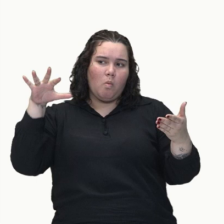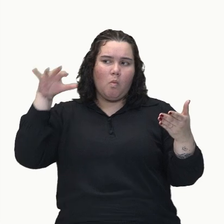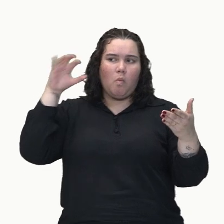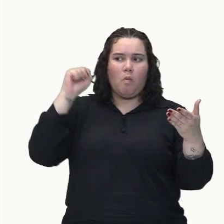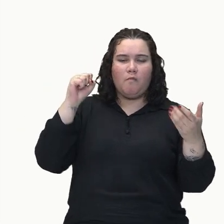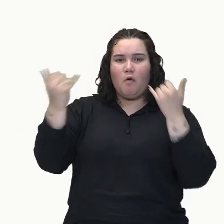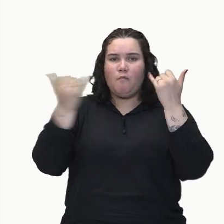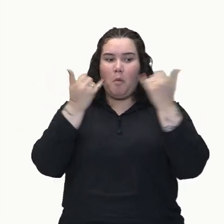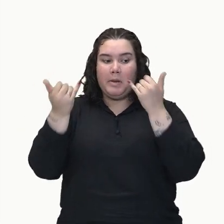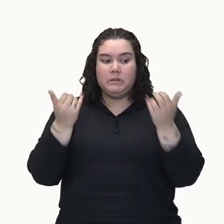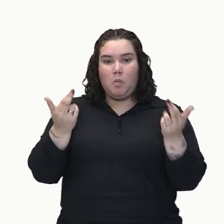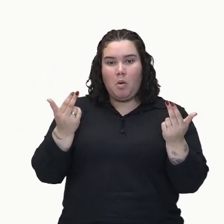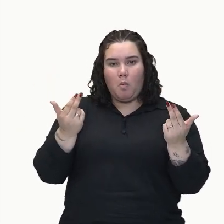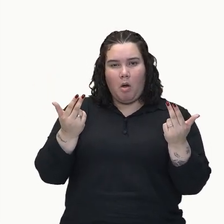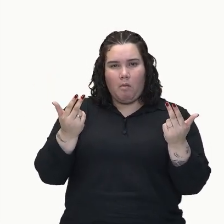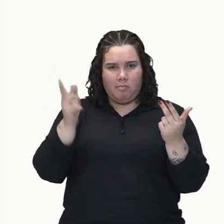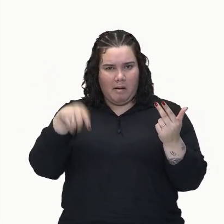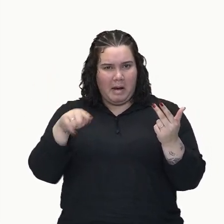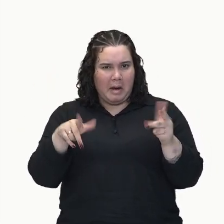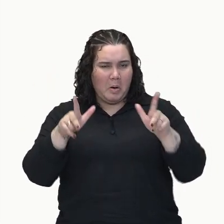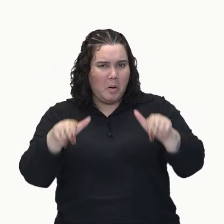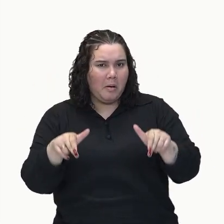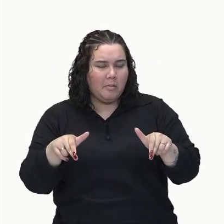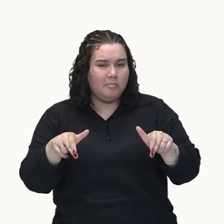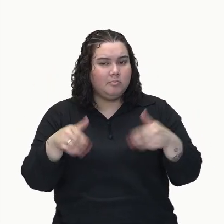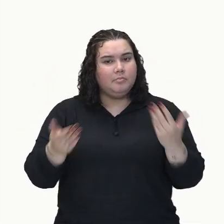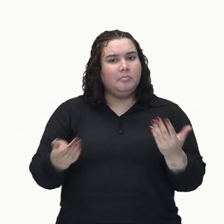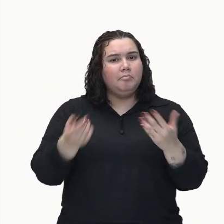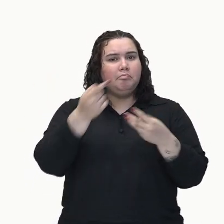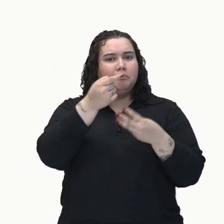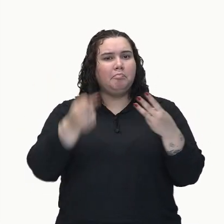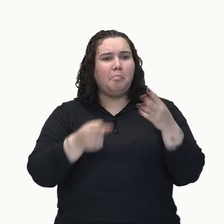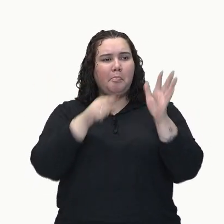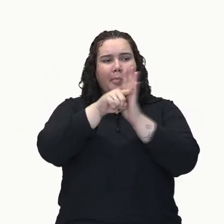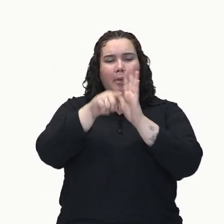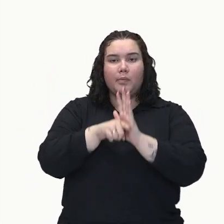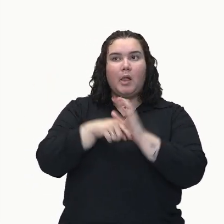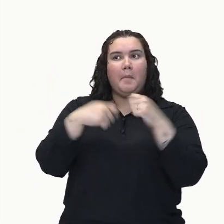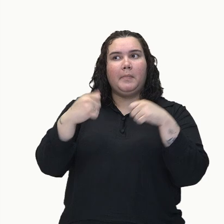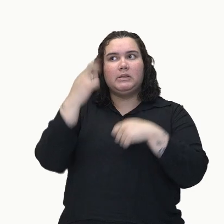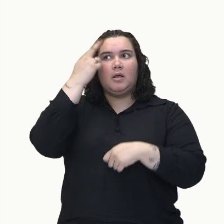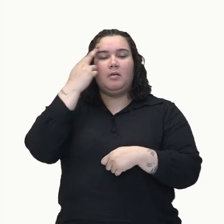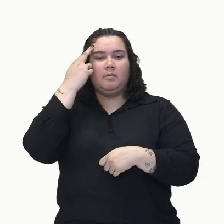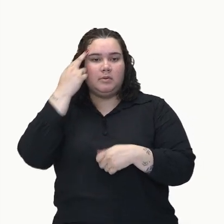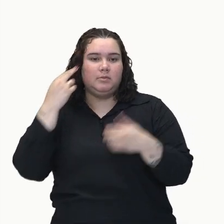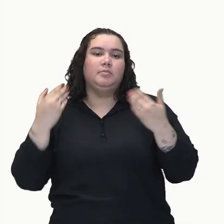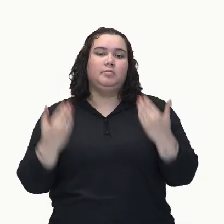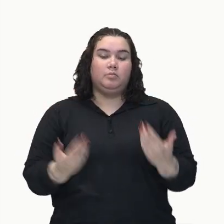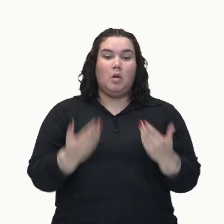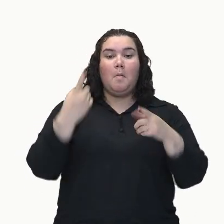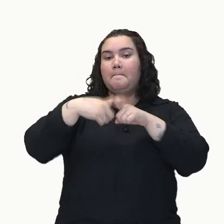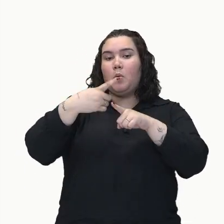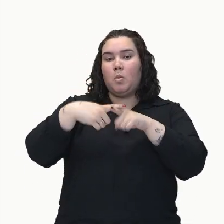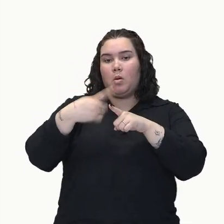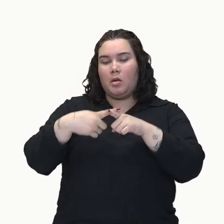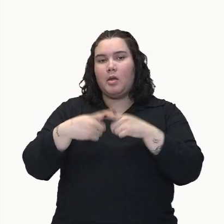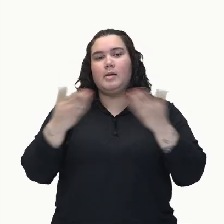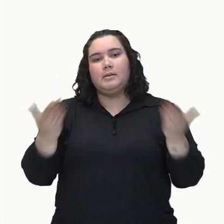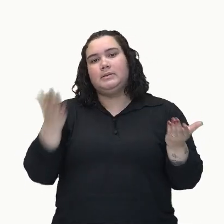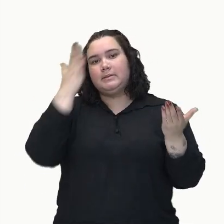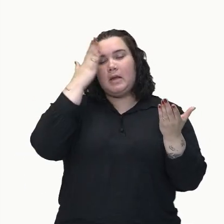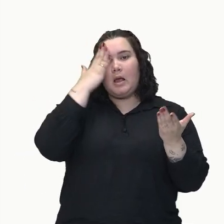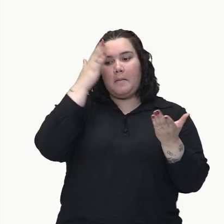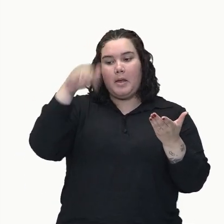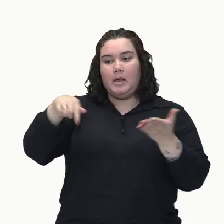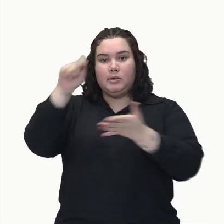coisa? Então a gente tem que pensar nessas perguntas, né, nesses elementos. Então a notícia online, escrita e oral são a mesma coisa? Não, a gente sabe que a